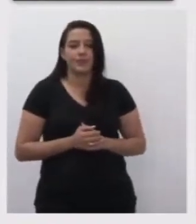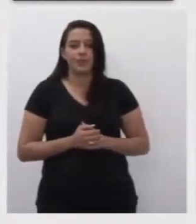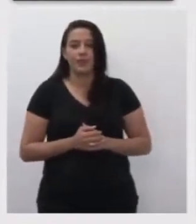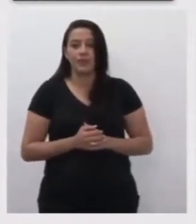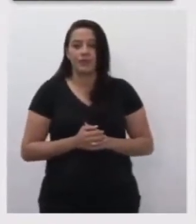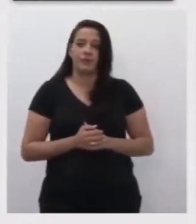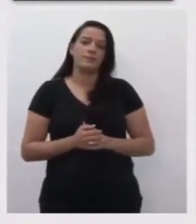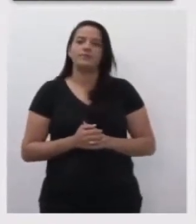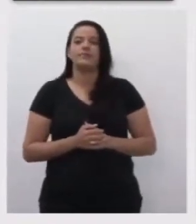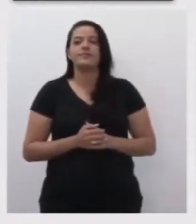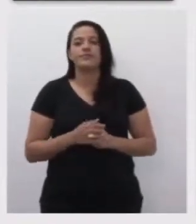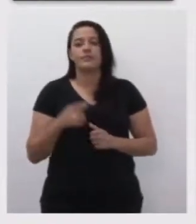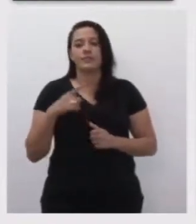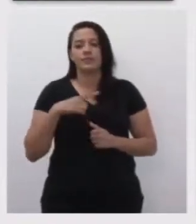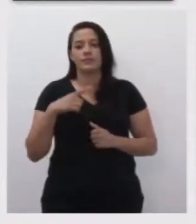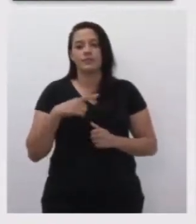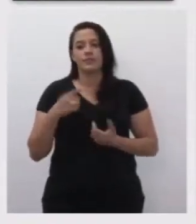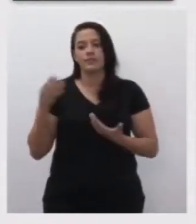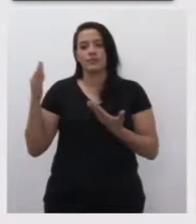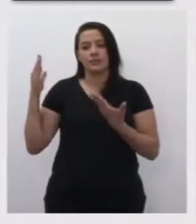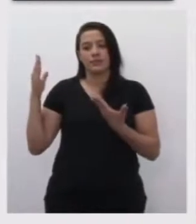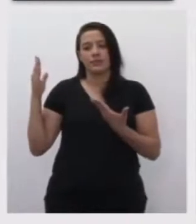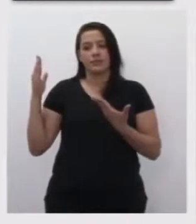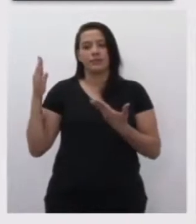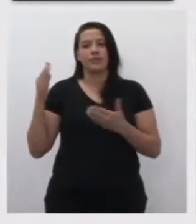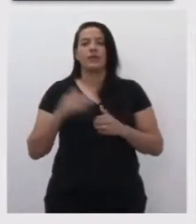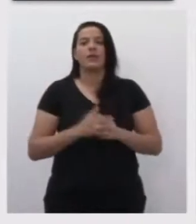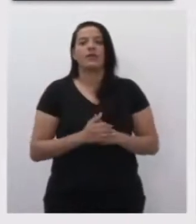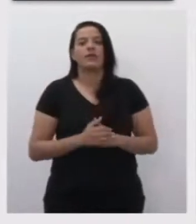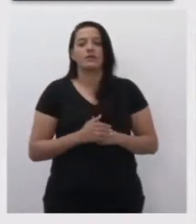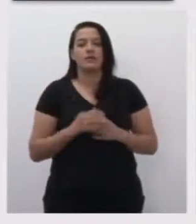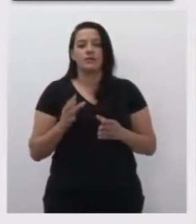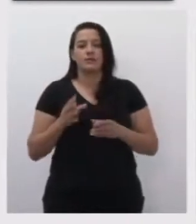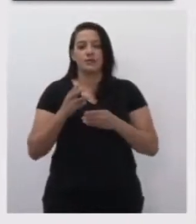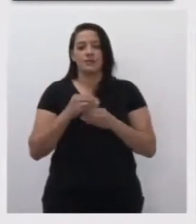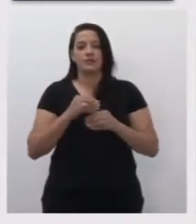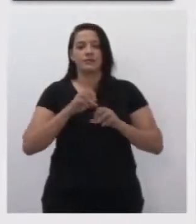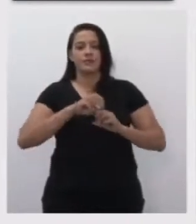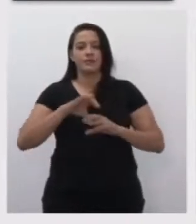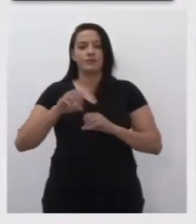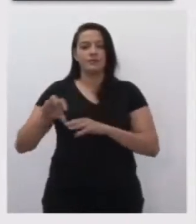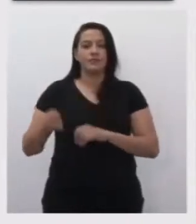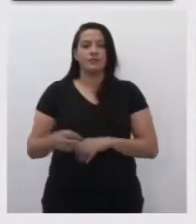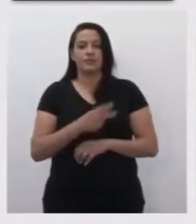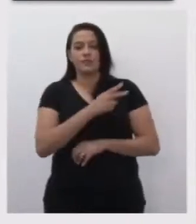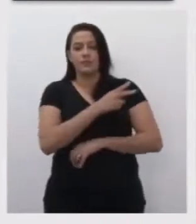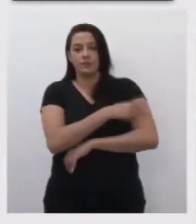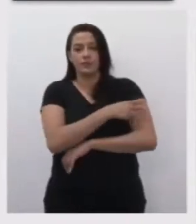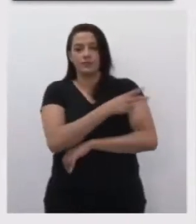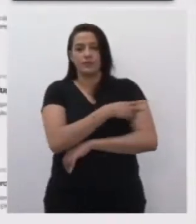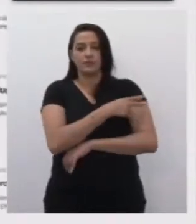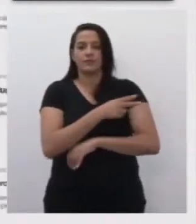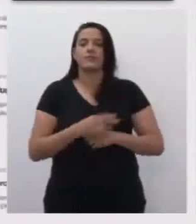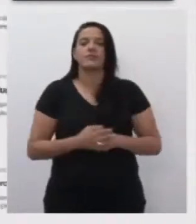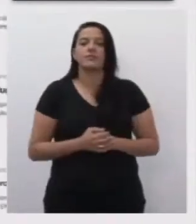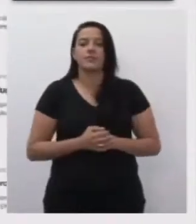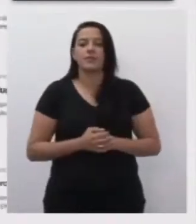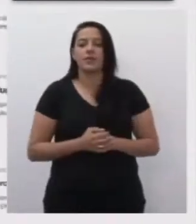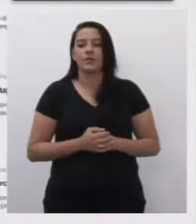tem aqui? Eu falei das exatas básicas, né? Que é o conteúdo de ensino fundamental 2. E